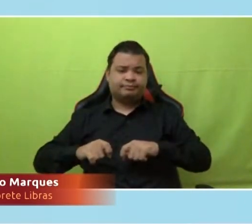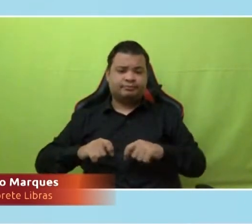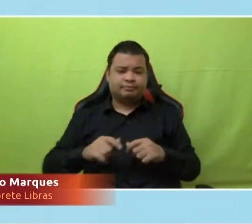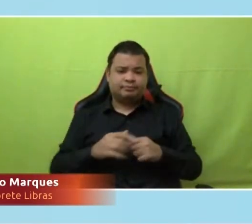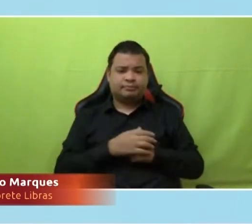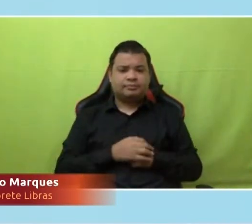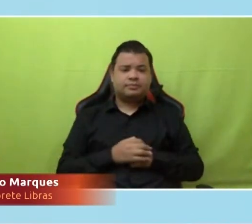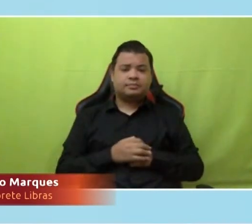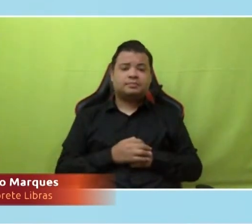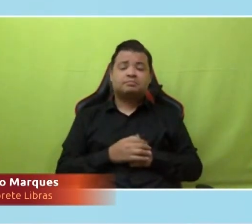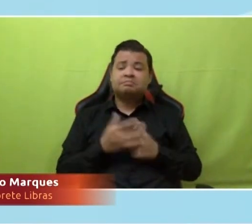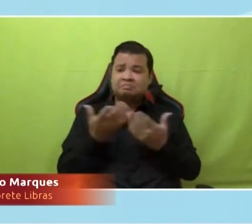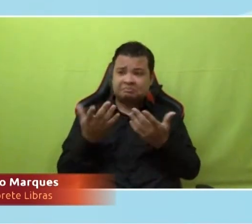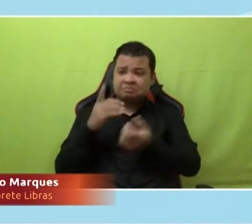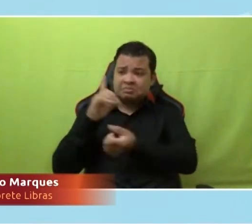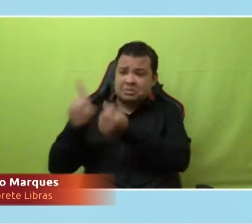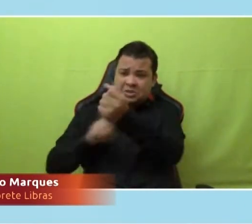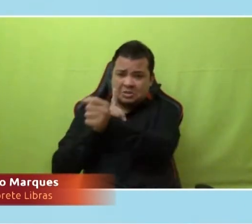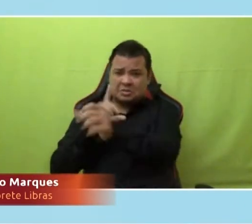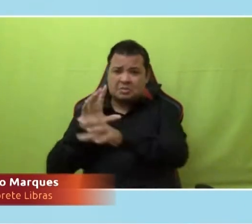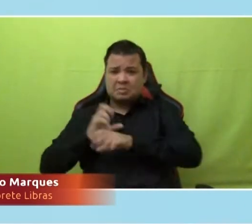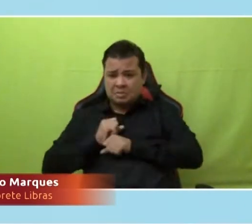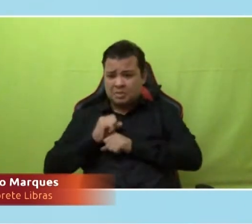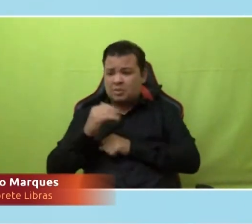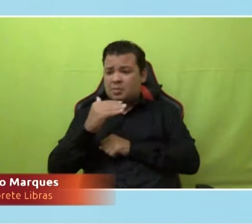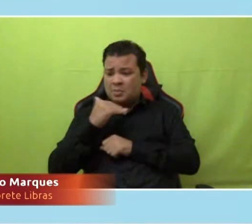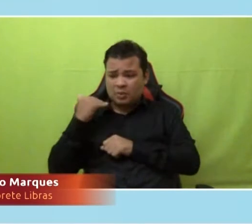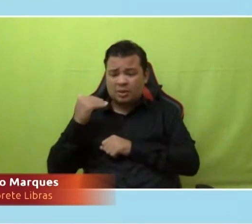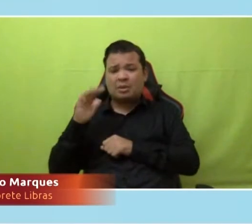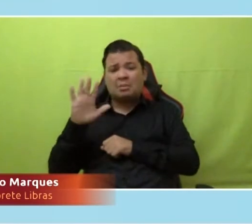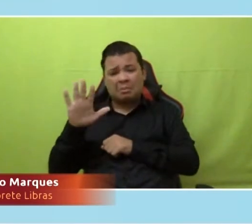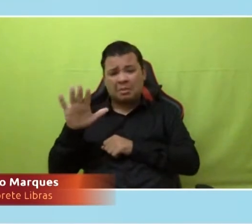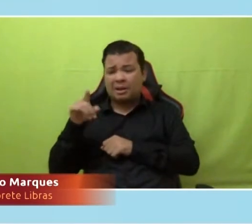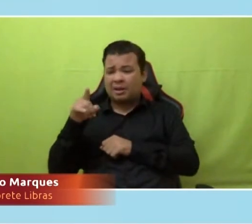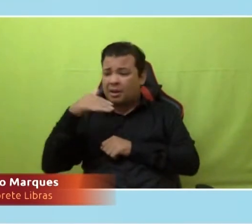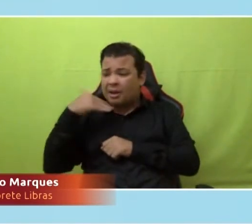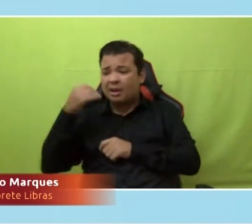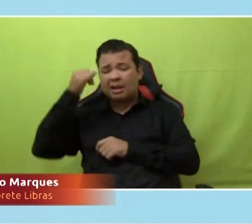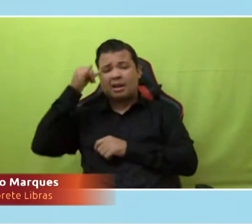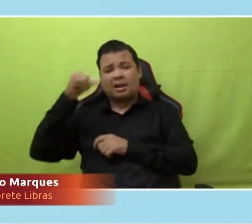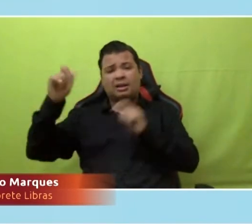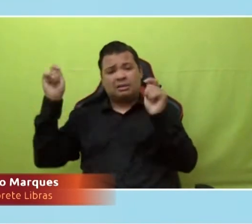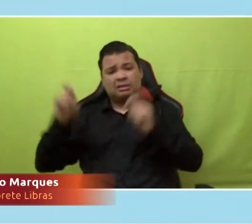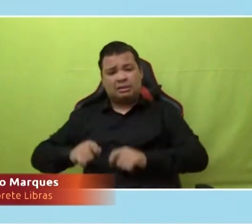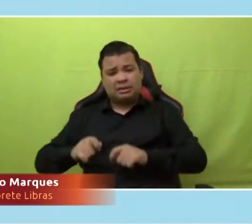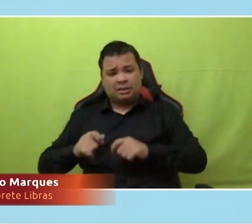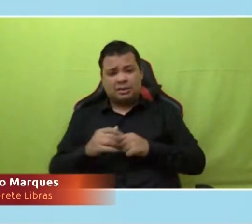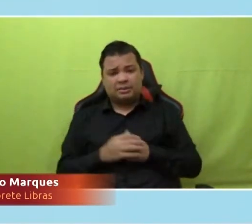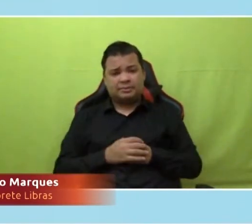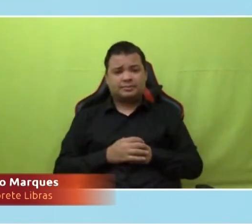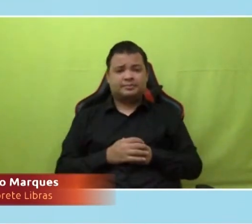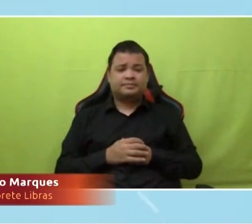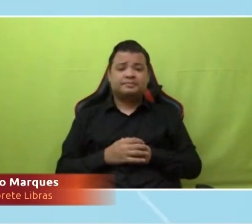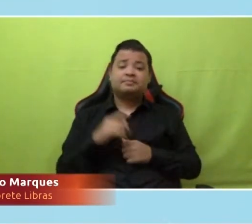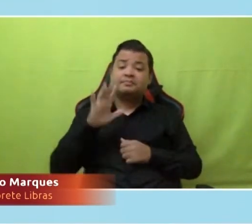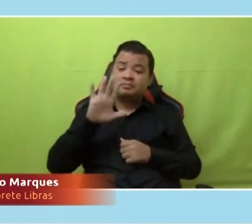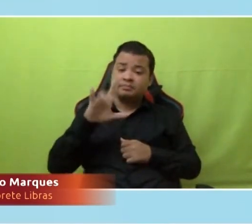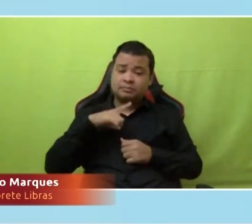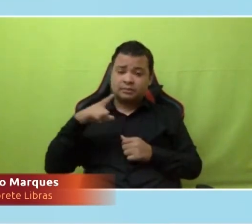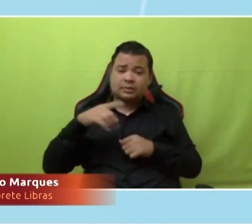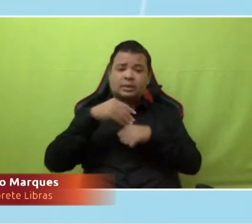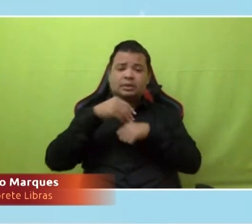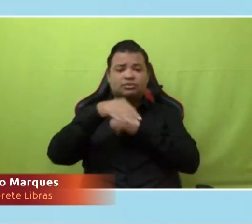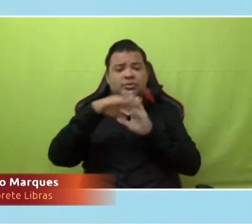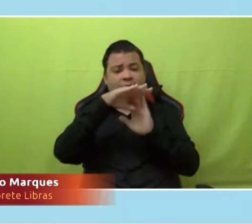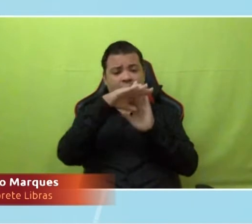conseguiria evitar, mesmo quem foi mais grave, de evoluir para óbito. E aí tem umas dicas que a gente precisa sempre